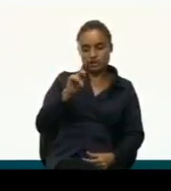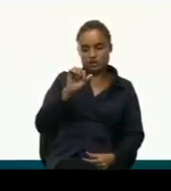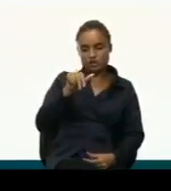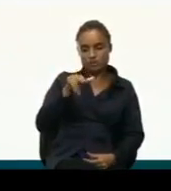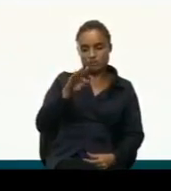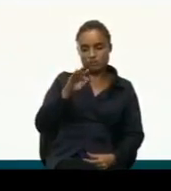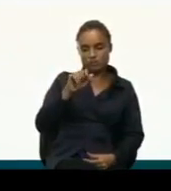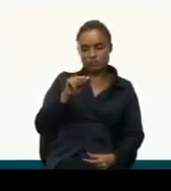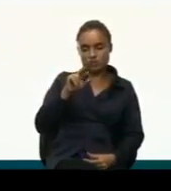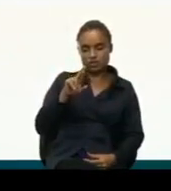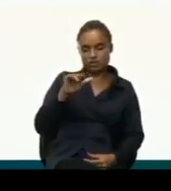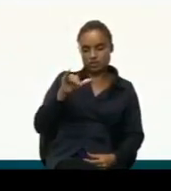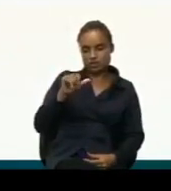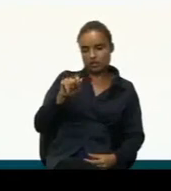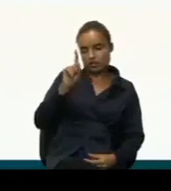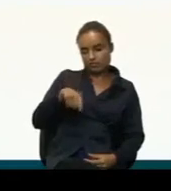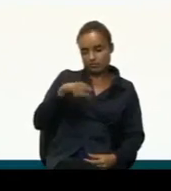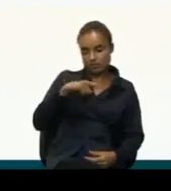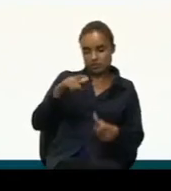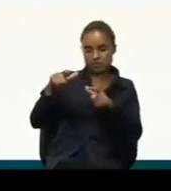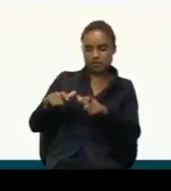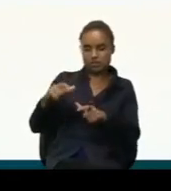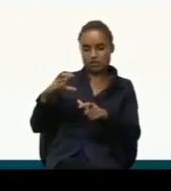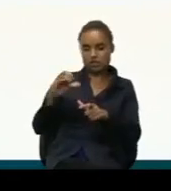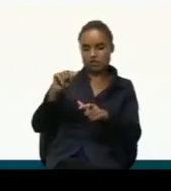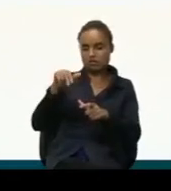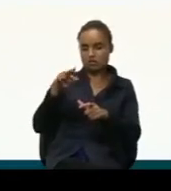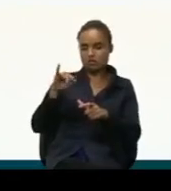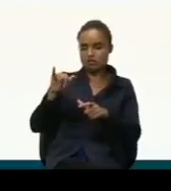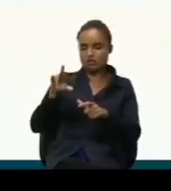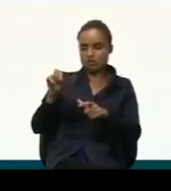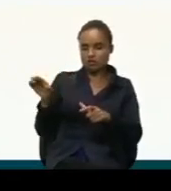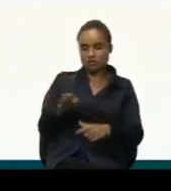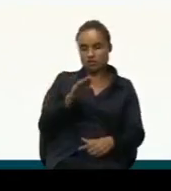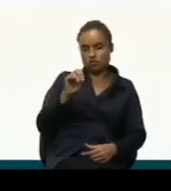certo? Então, esse daqui era o nosso canteiro de obras.